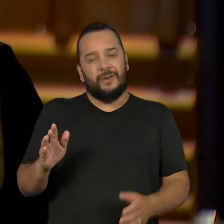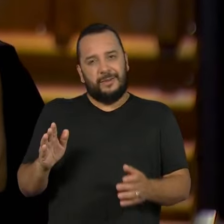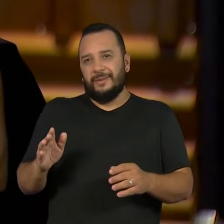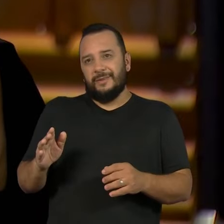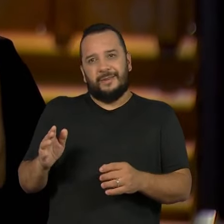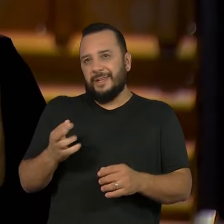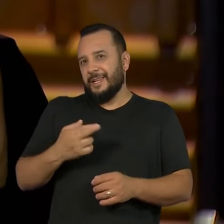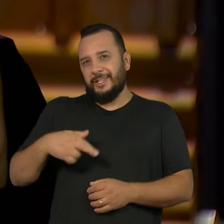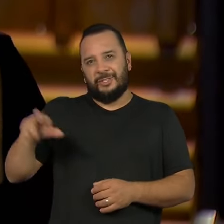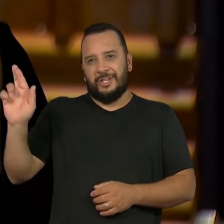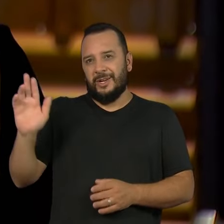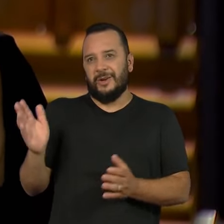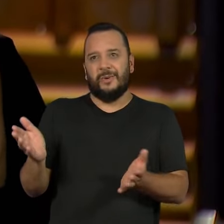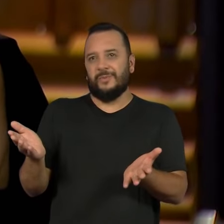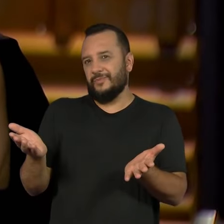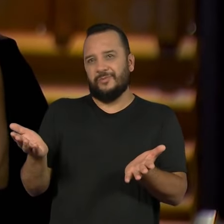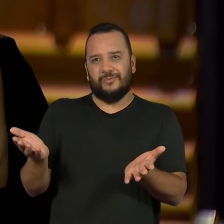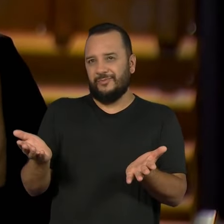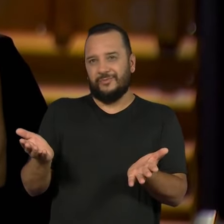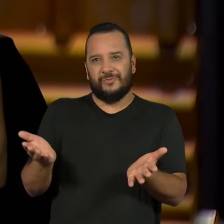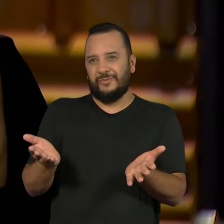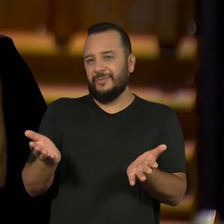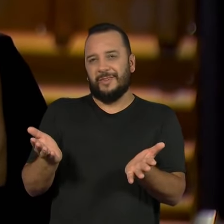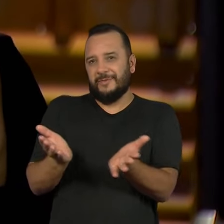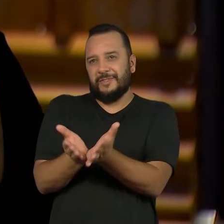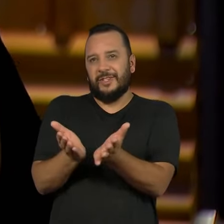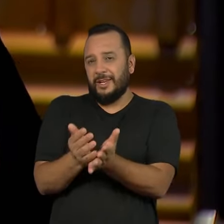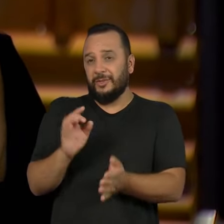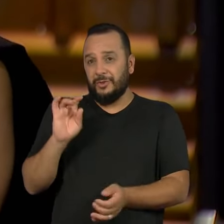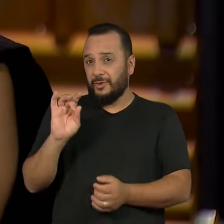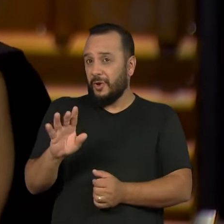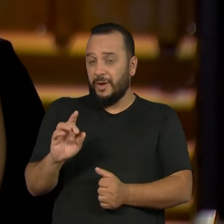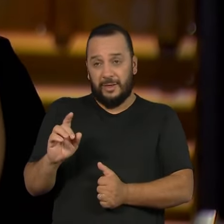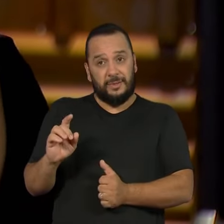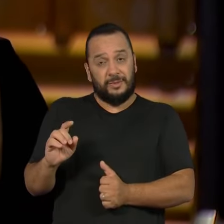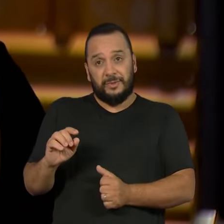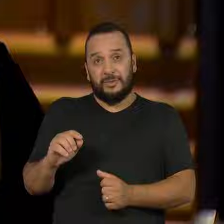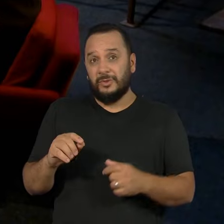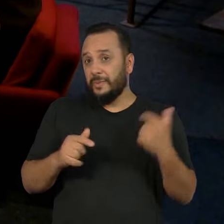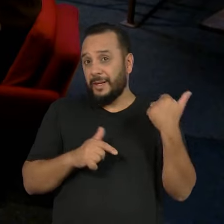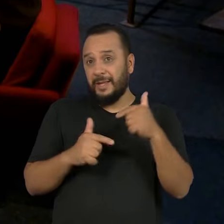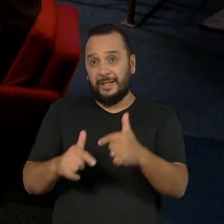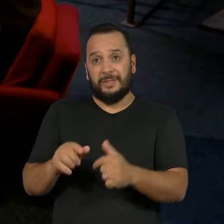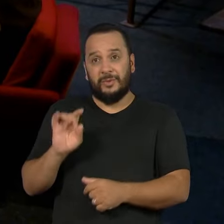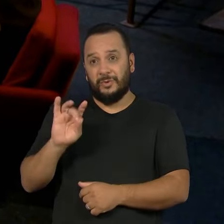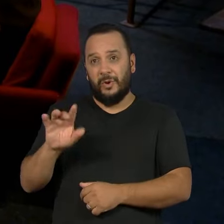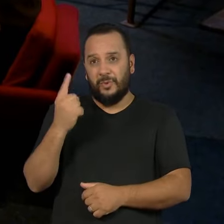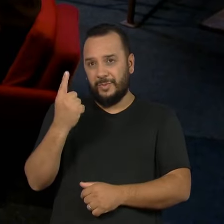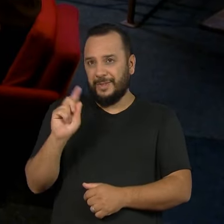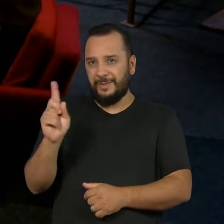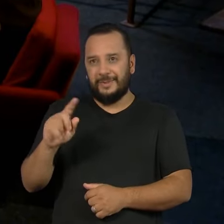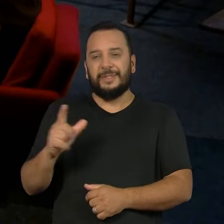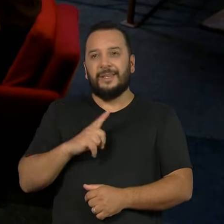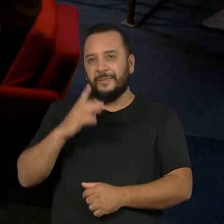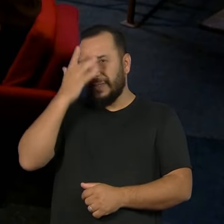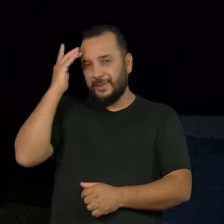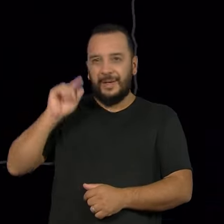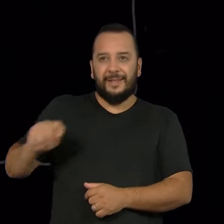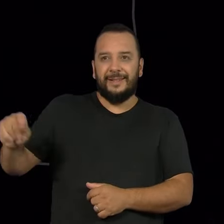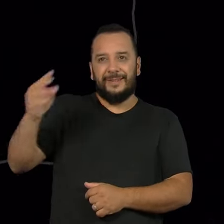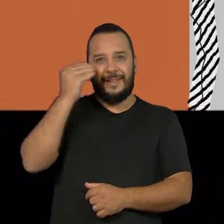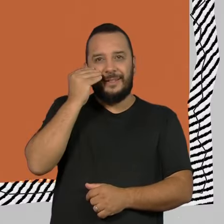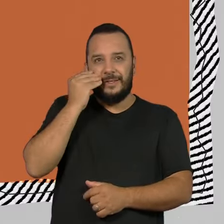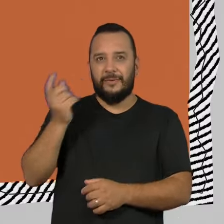determinadas figuras na na religião e tão pouco de uma tradição Só Tem gente tentando isso por todos os lados todos os